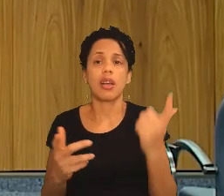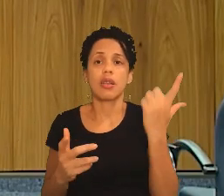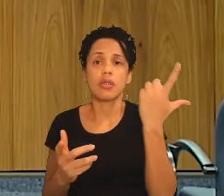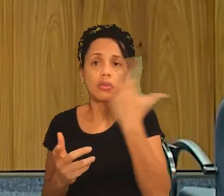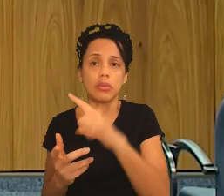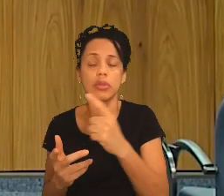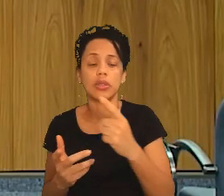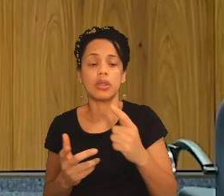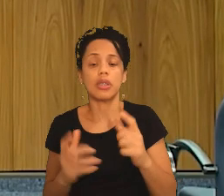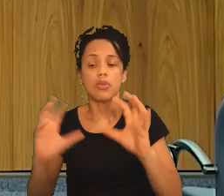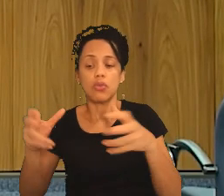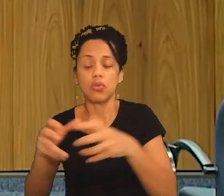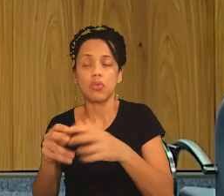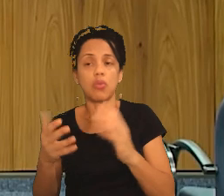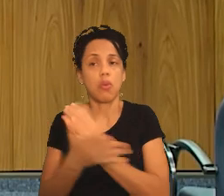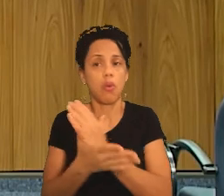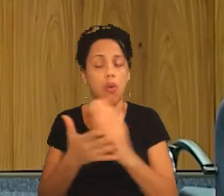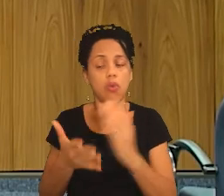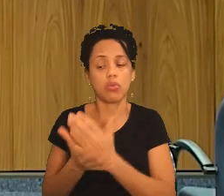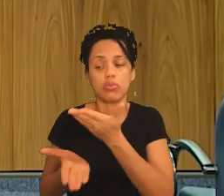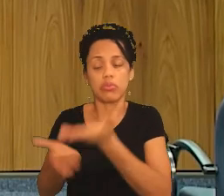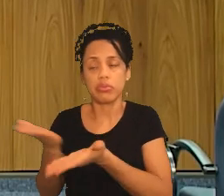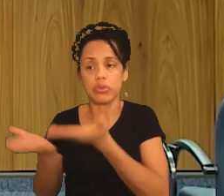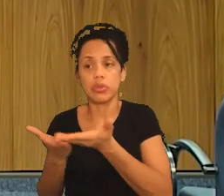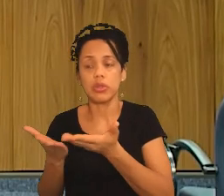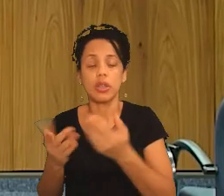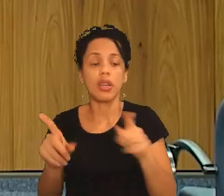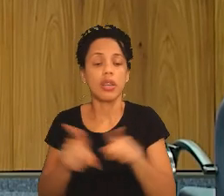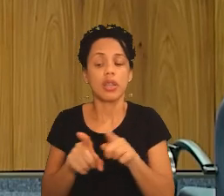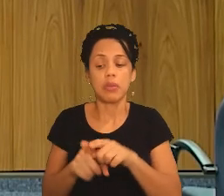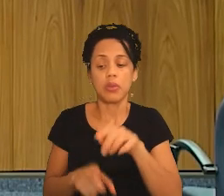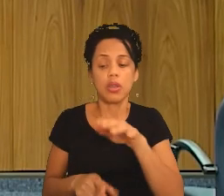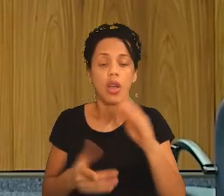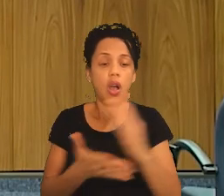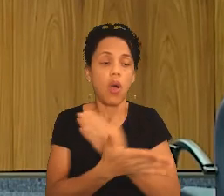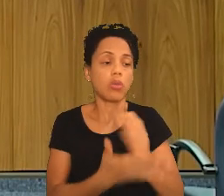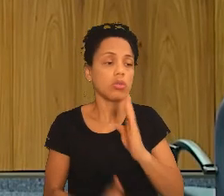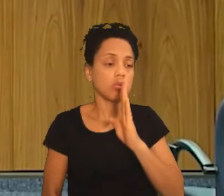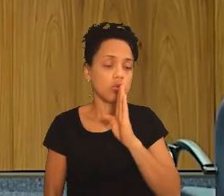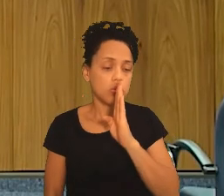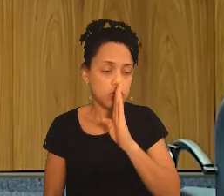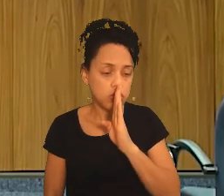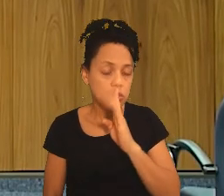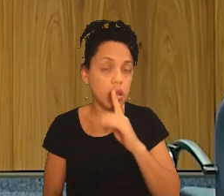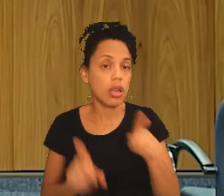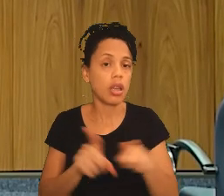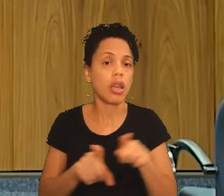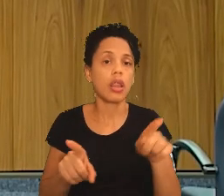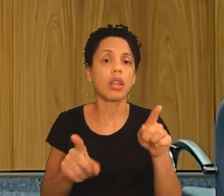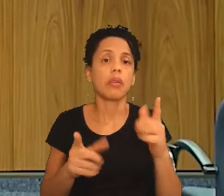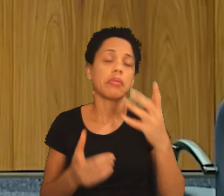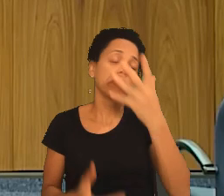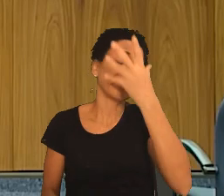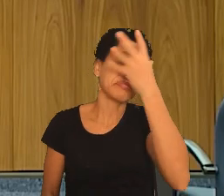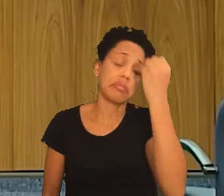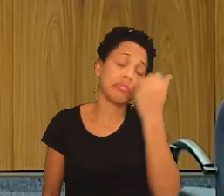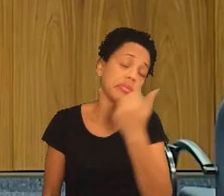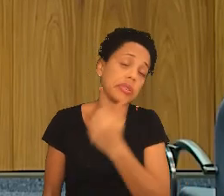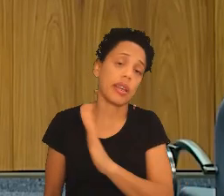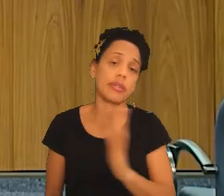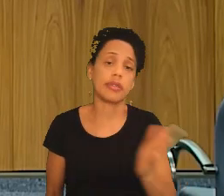e pensar e atribuir aquilo que aparentemente não existe, né? Você ativar